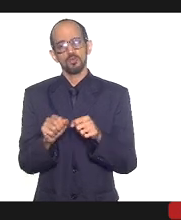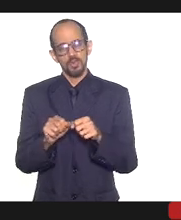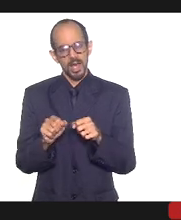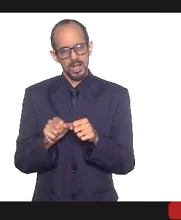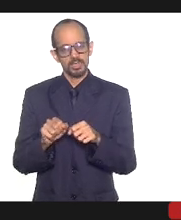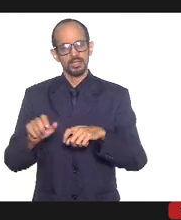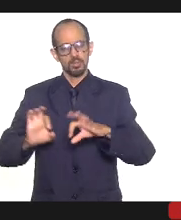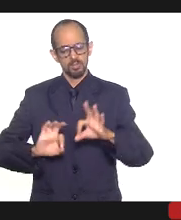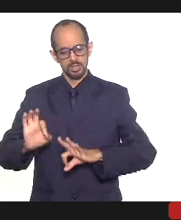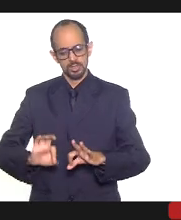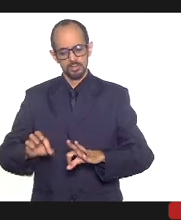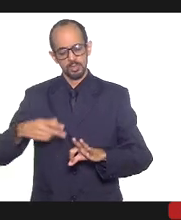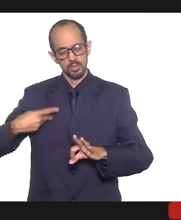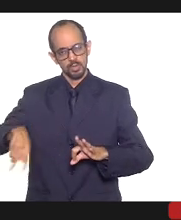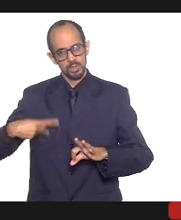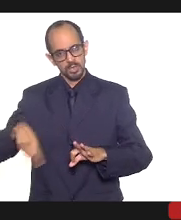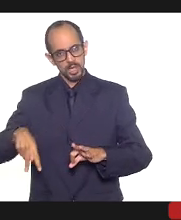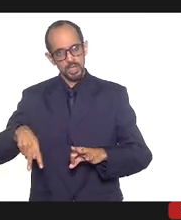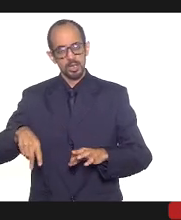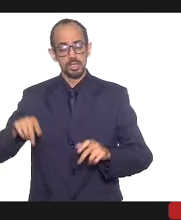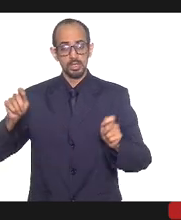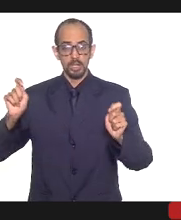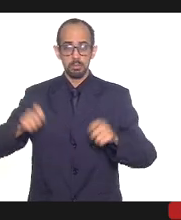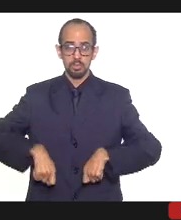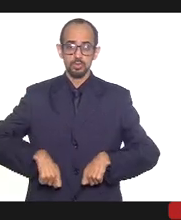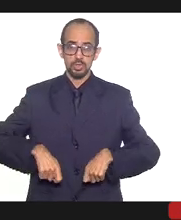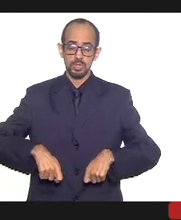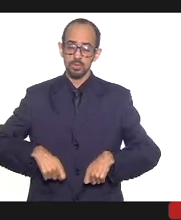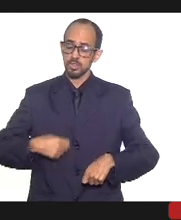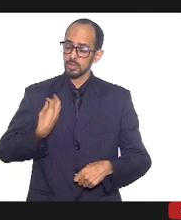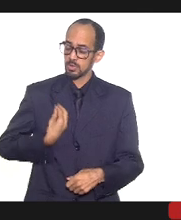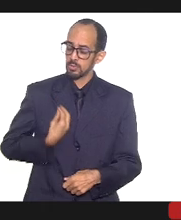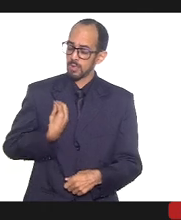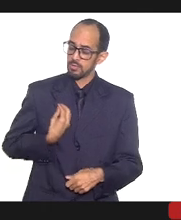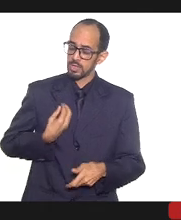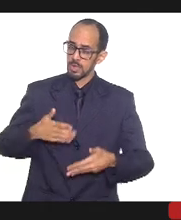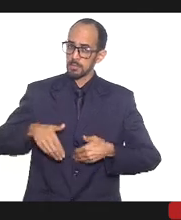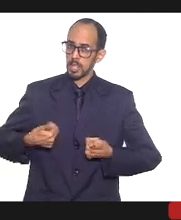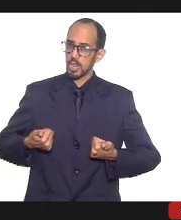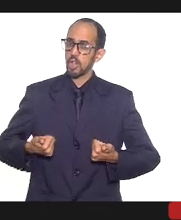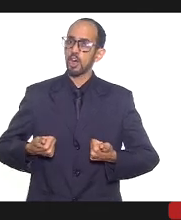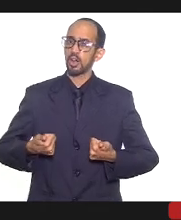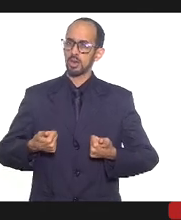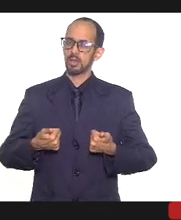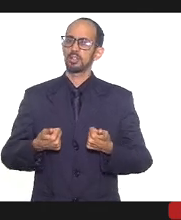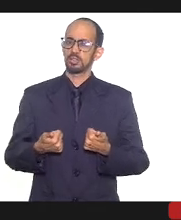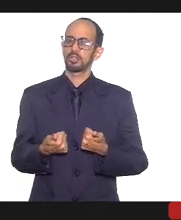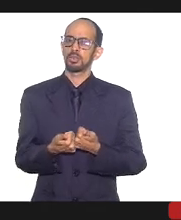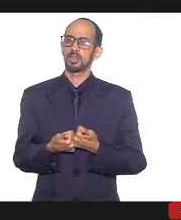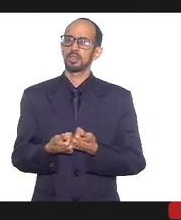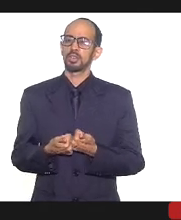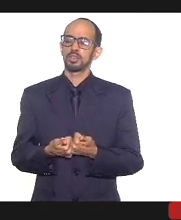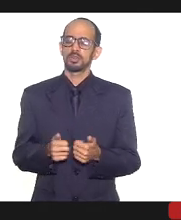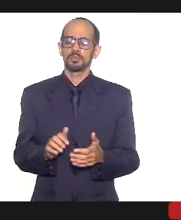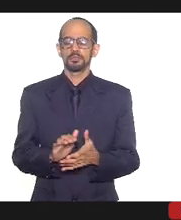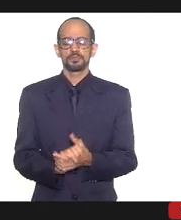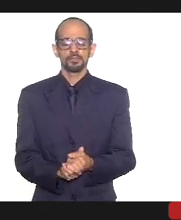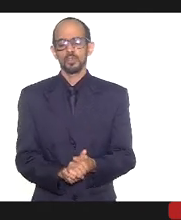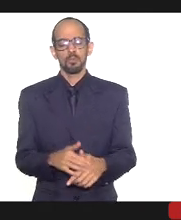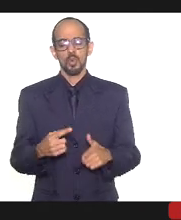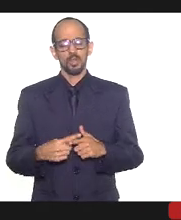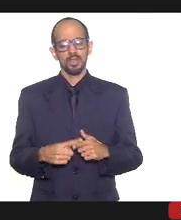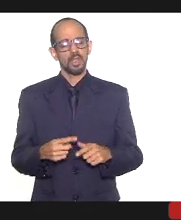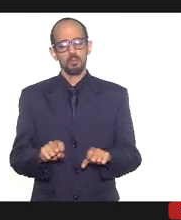e tenha a possibilidade de ter uma vida mais digna, né, de condições de trabalho mais dignas. Porque